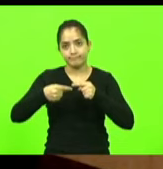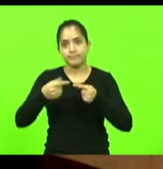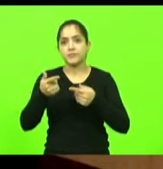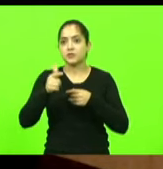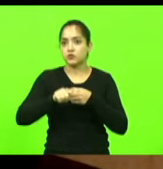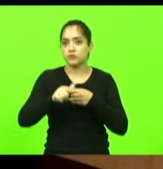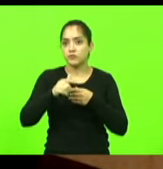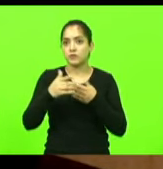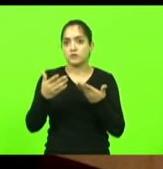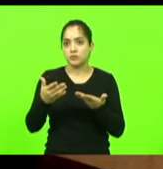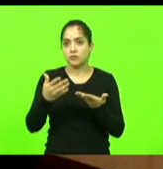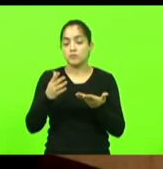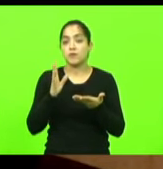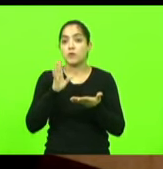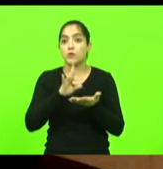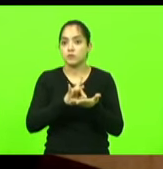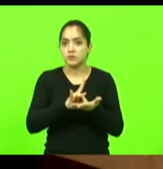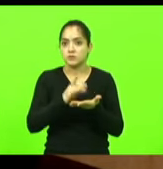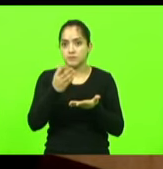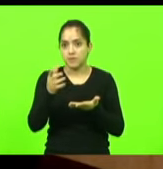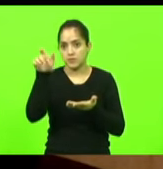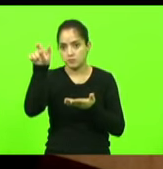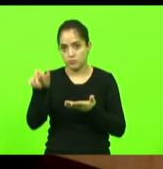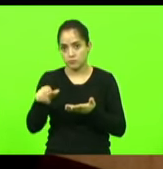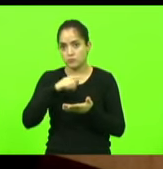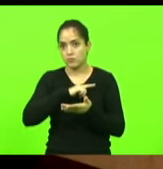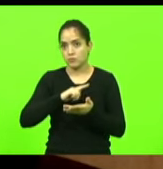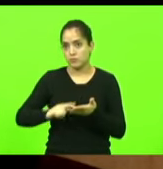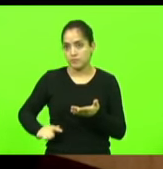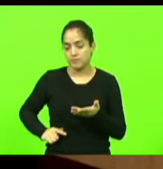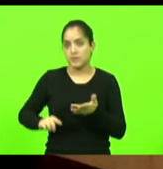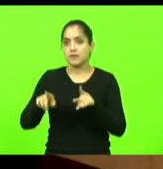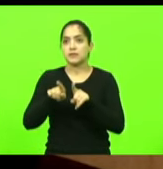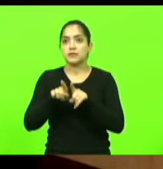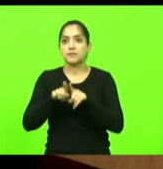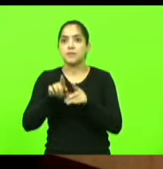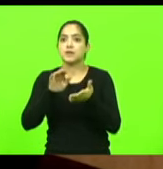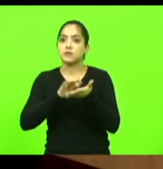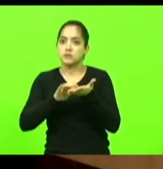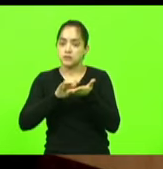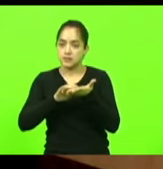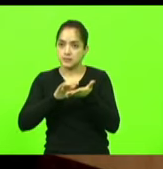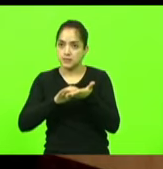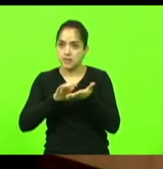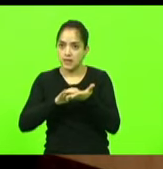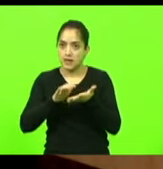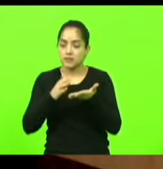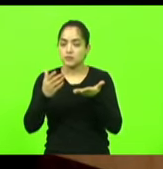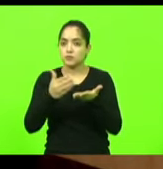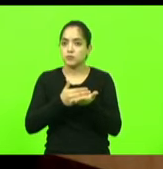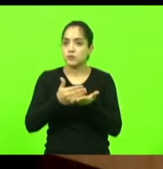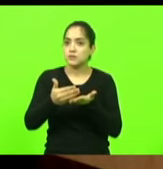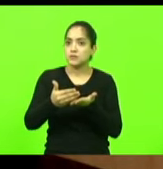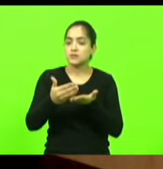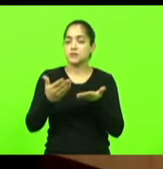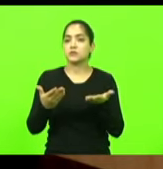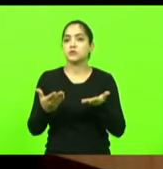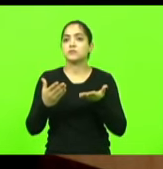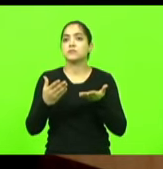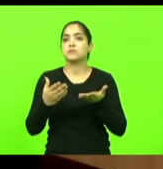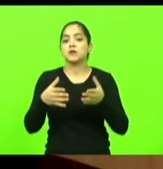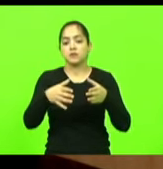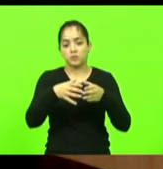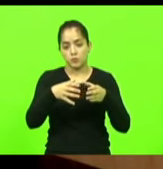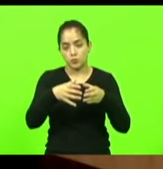meu reconhecimento ao governador Moisés, ao secretário Tiago Vieira, por essa iniciativa, a toda a nossa